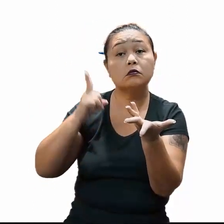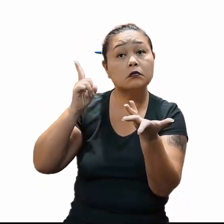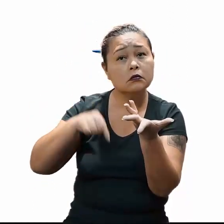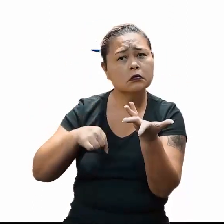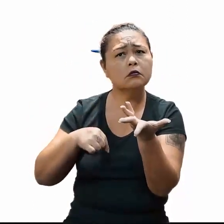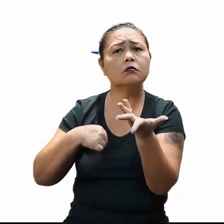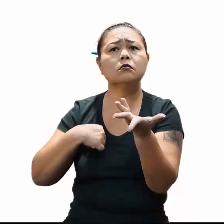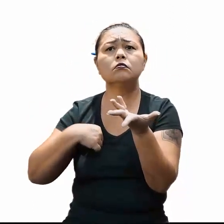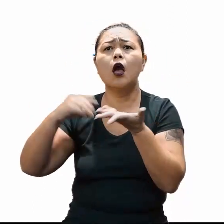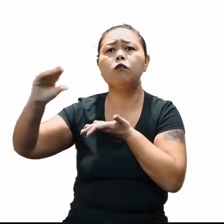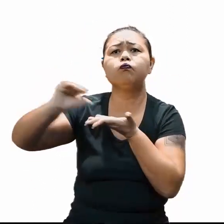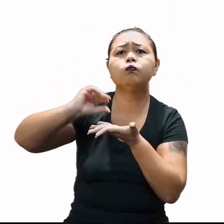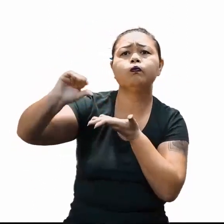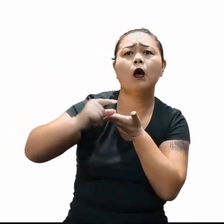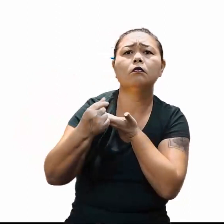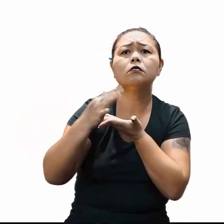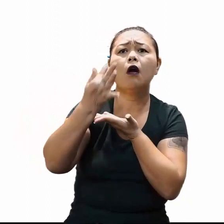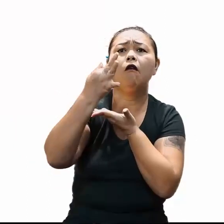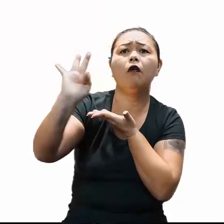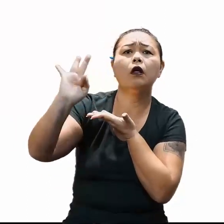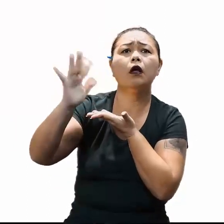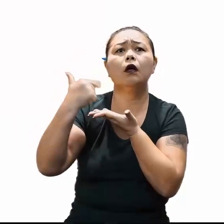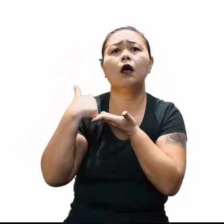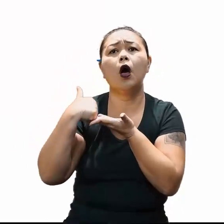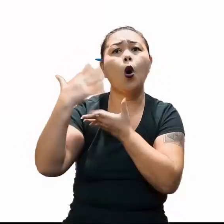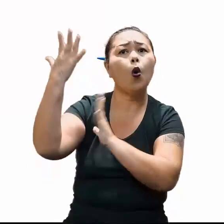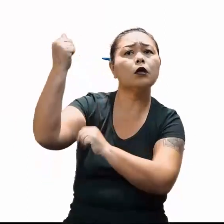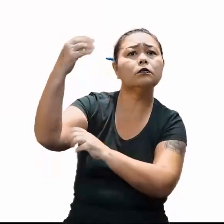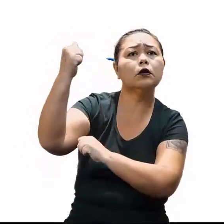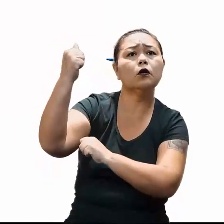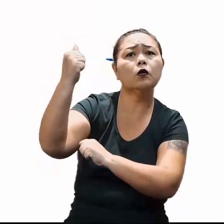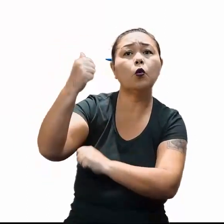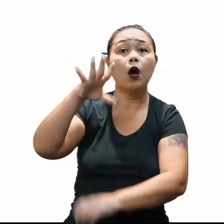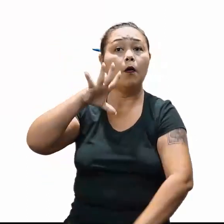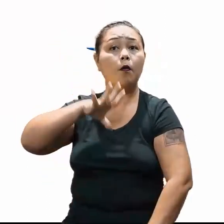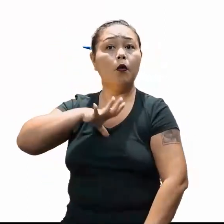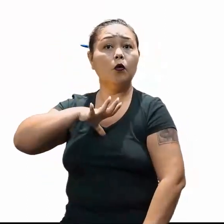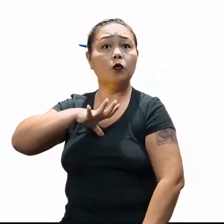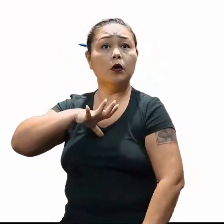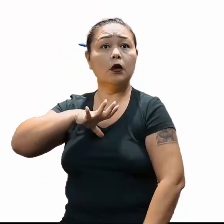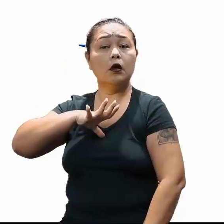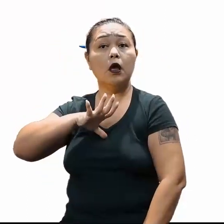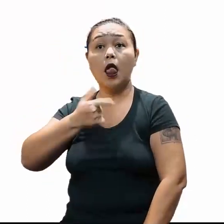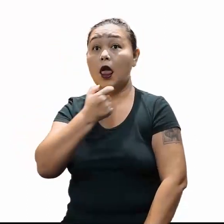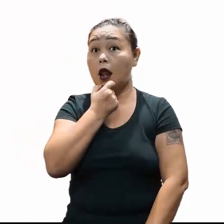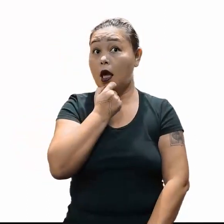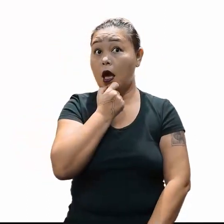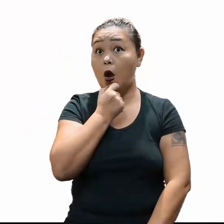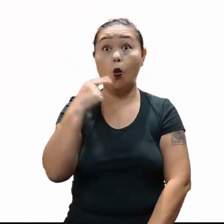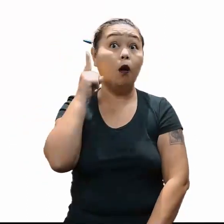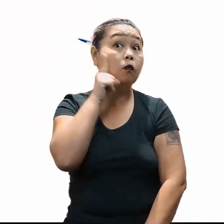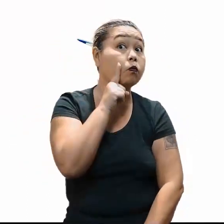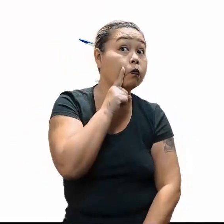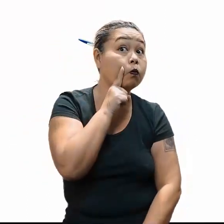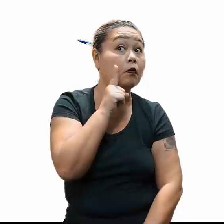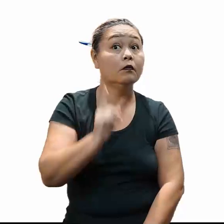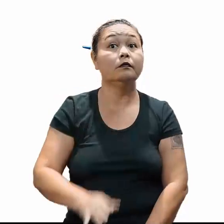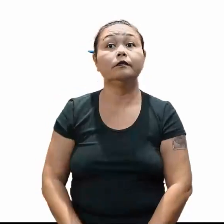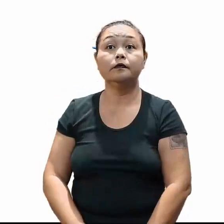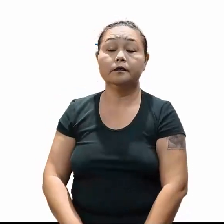ela era financiada por capital francês, espanhol, português, inglês ou americano.